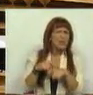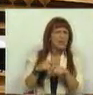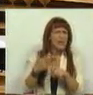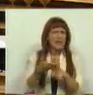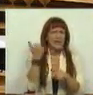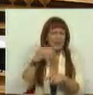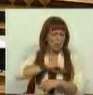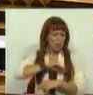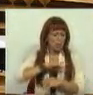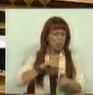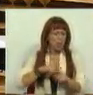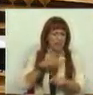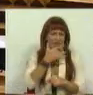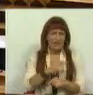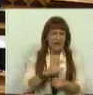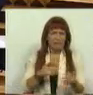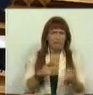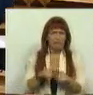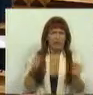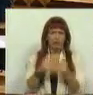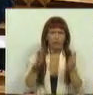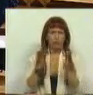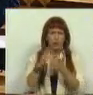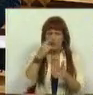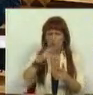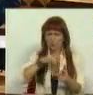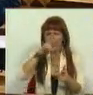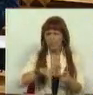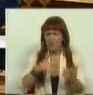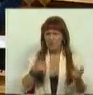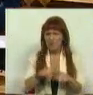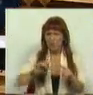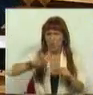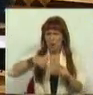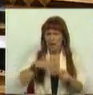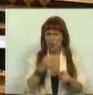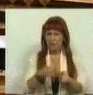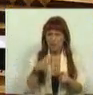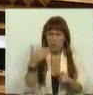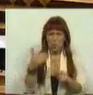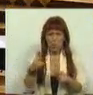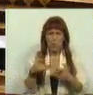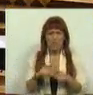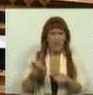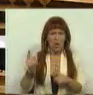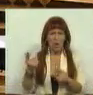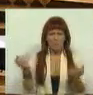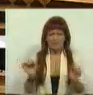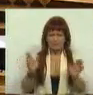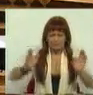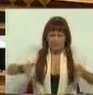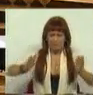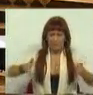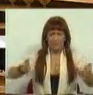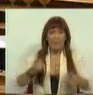o subsídio de Natal a todos os portugueses no ano de 2011, sem ter sido